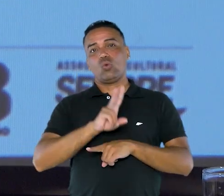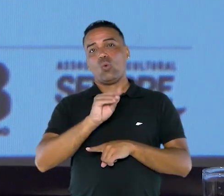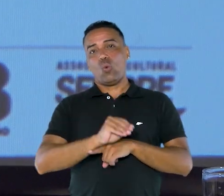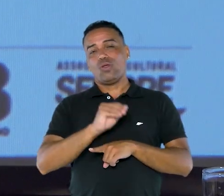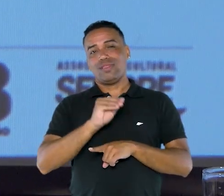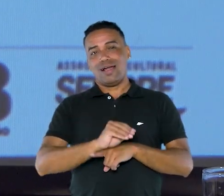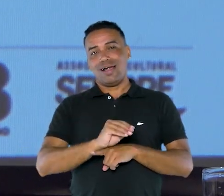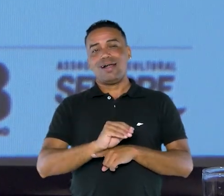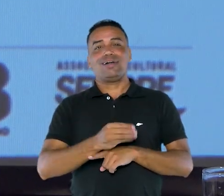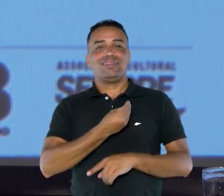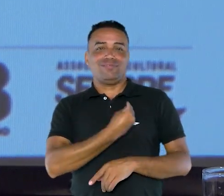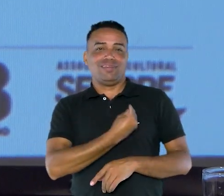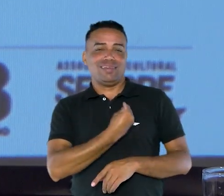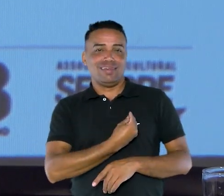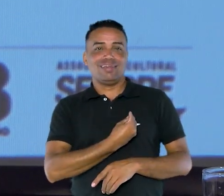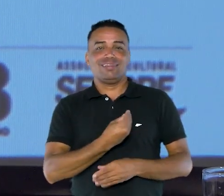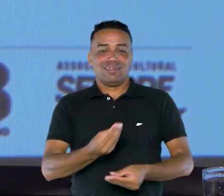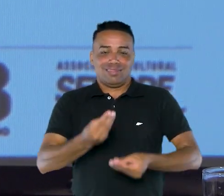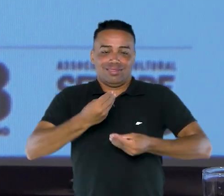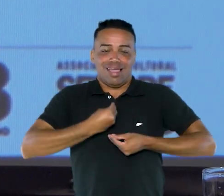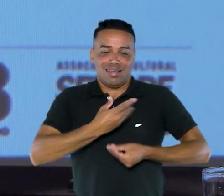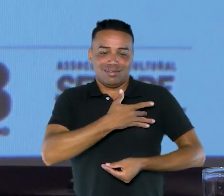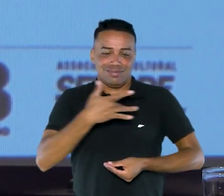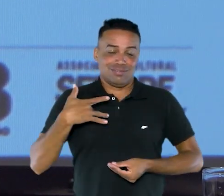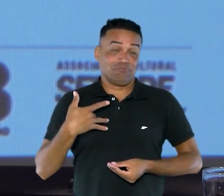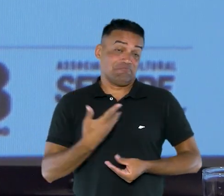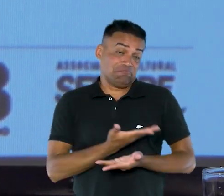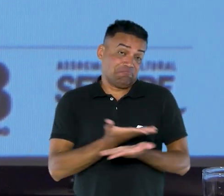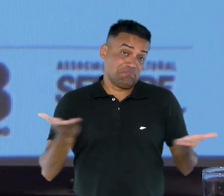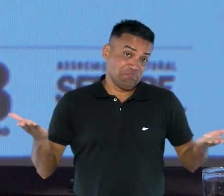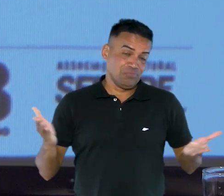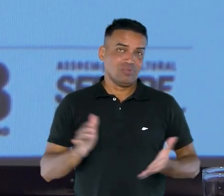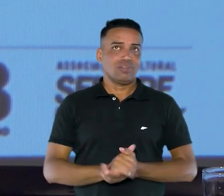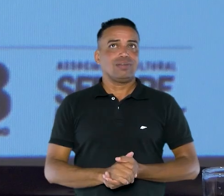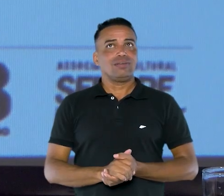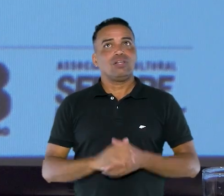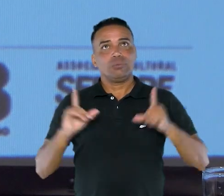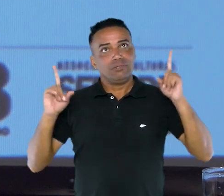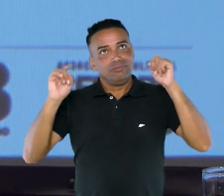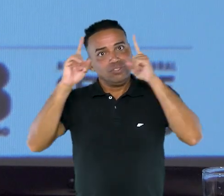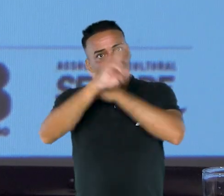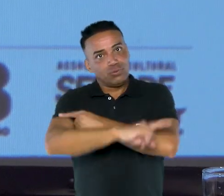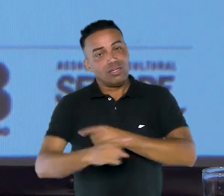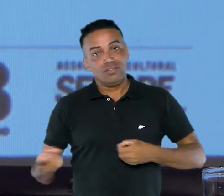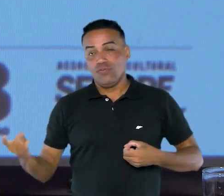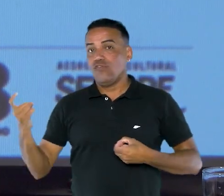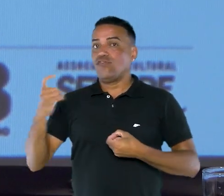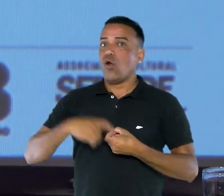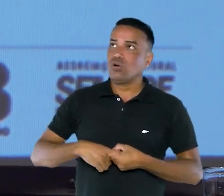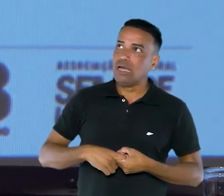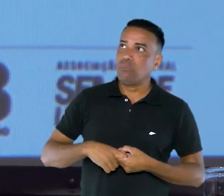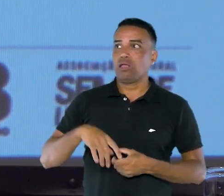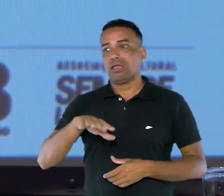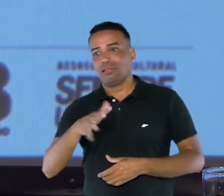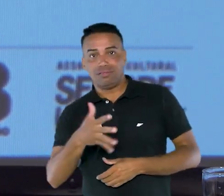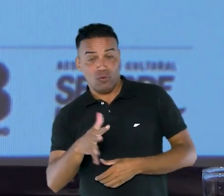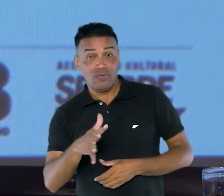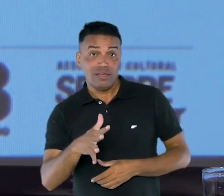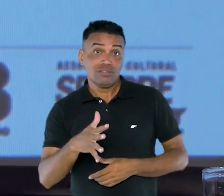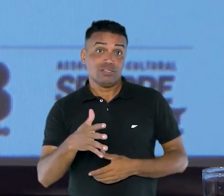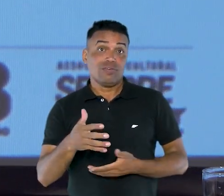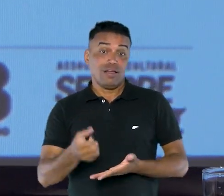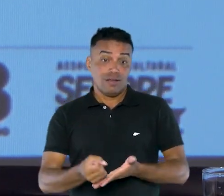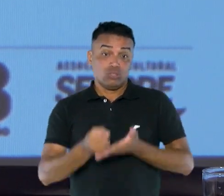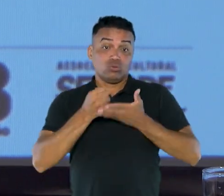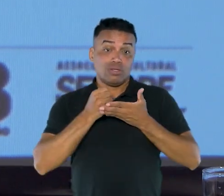que, de repente, é o que nos dá saúde, né? Por que a gente tem essa dificuldade de voltar para o que talvez é o que